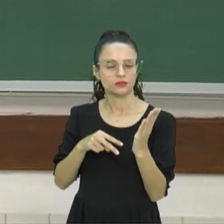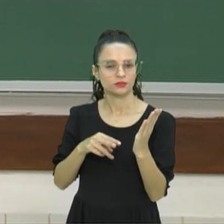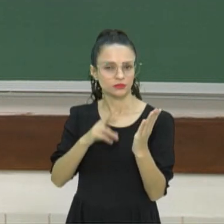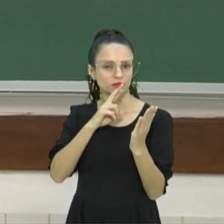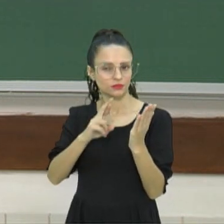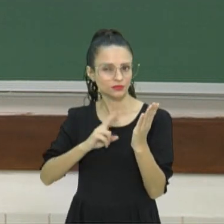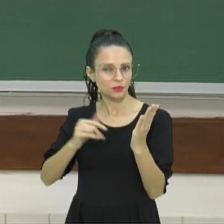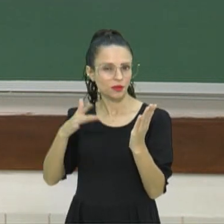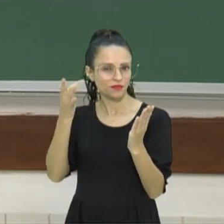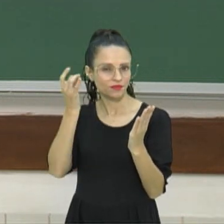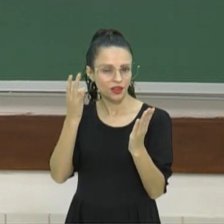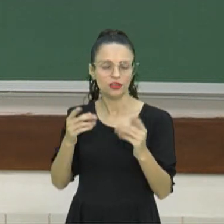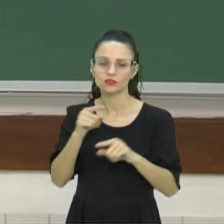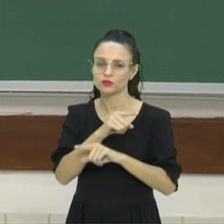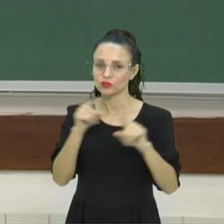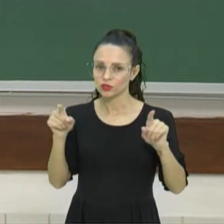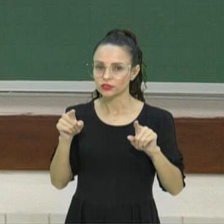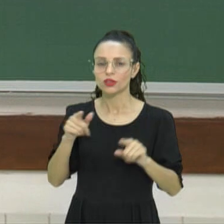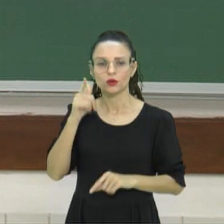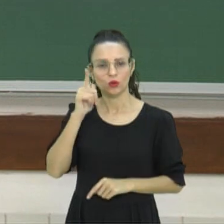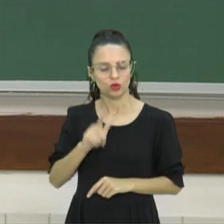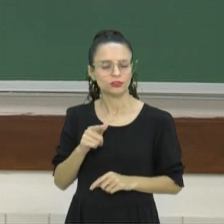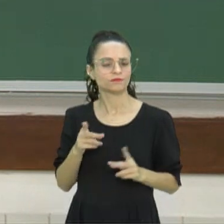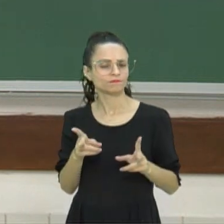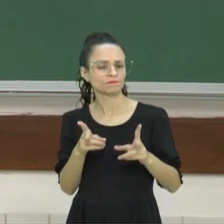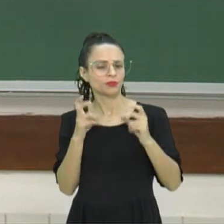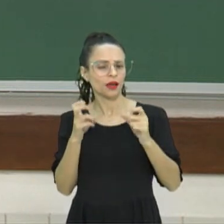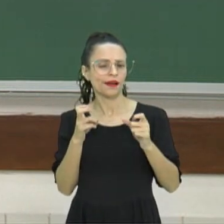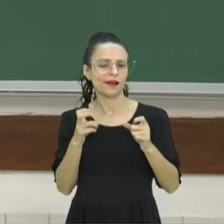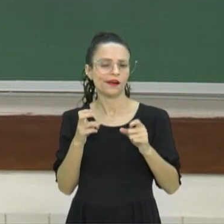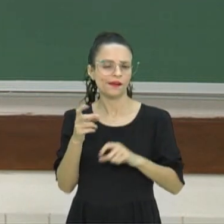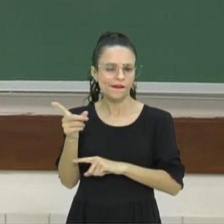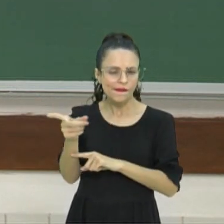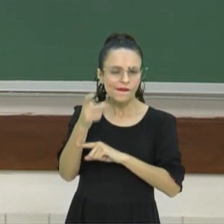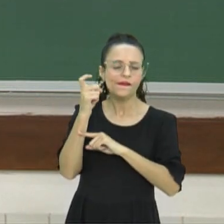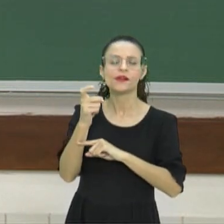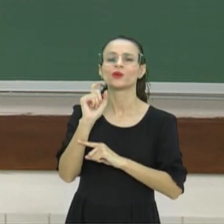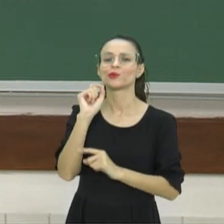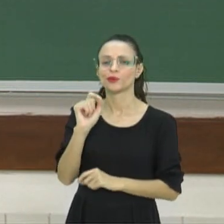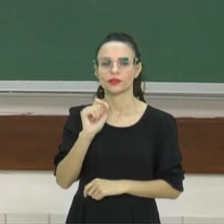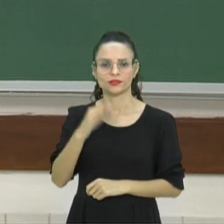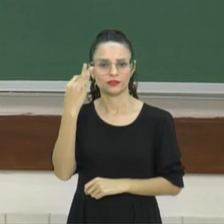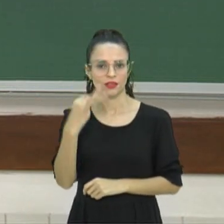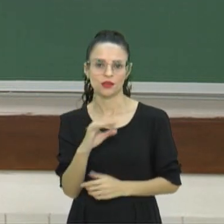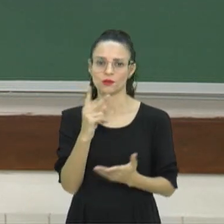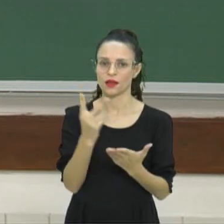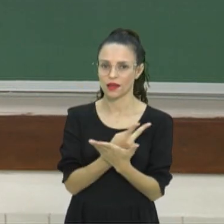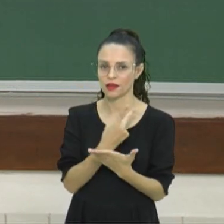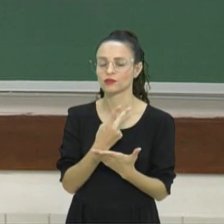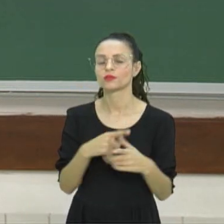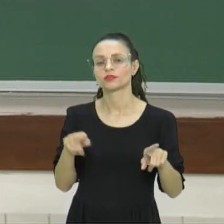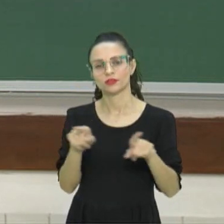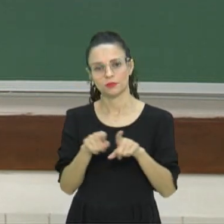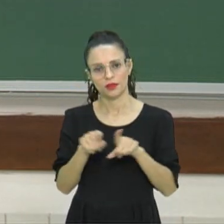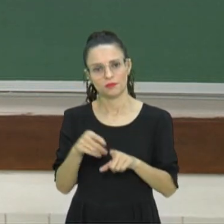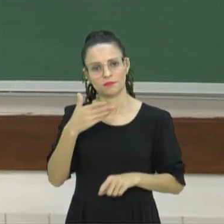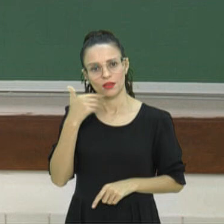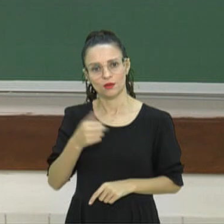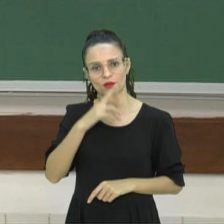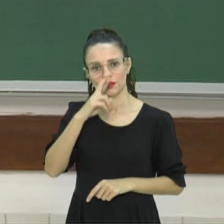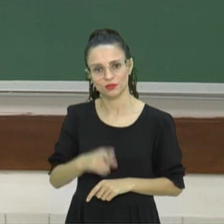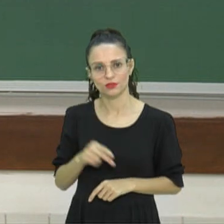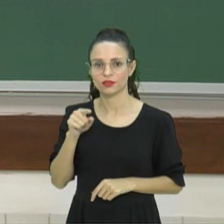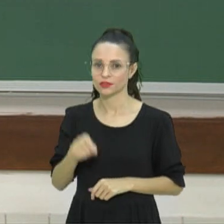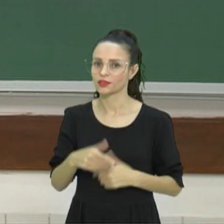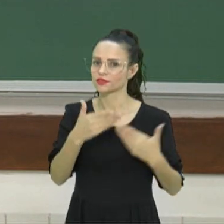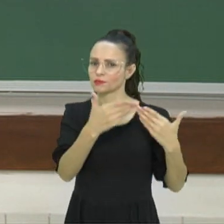com mais facilidade. Você conseguirá reconhecer o que é certo, o que é errado e poderá ter melhores resultados